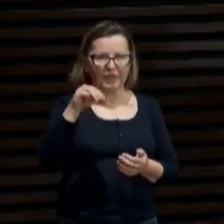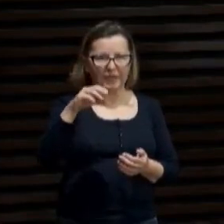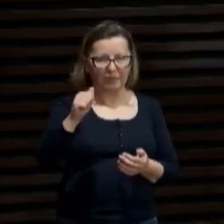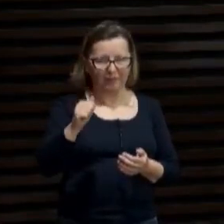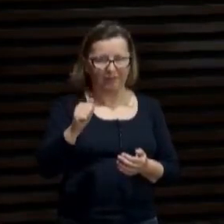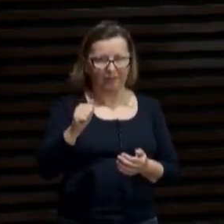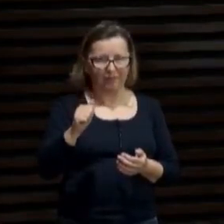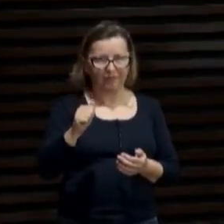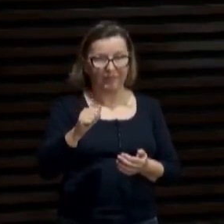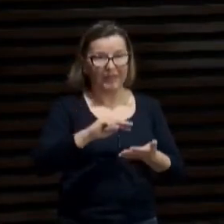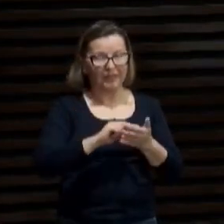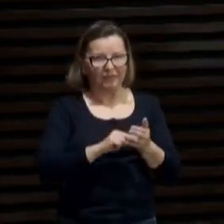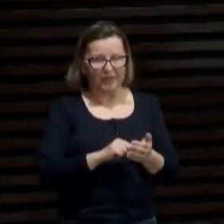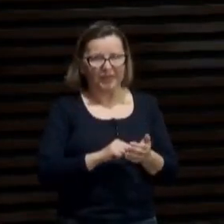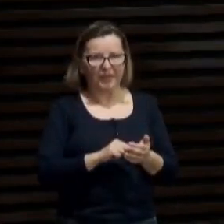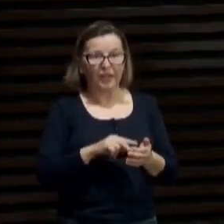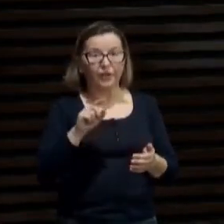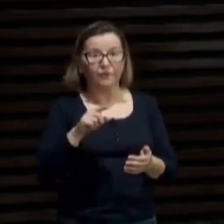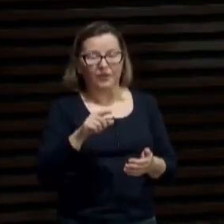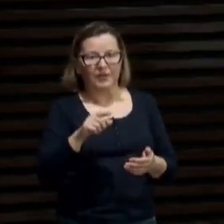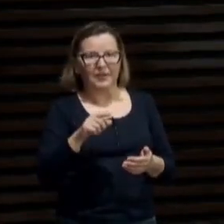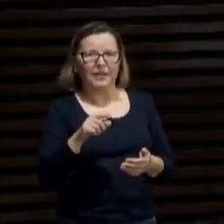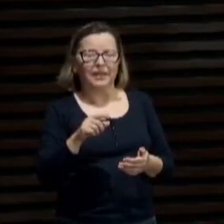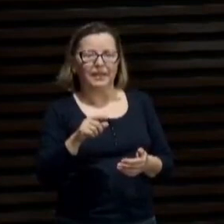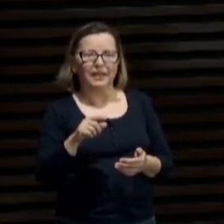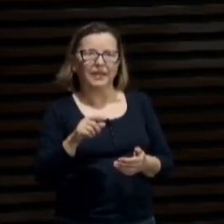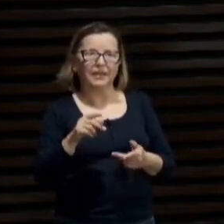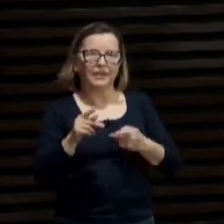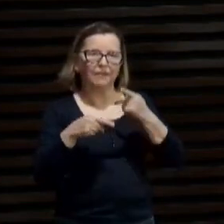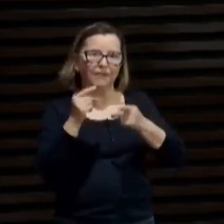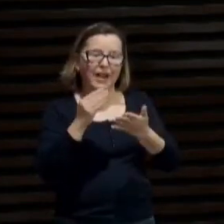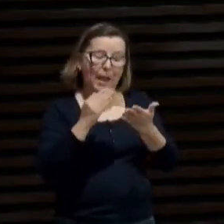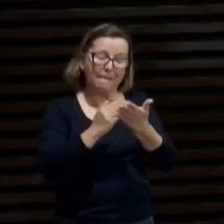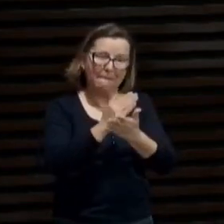uma verdade ou uma meia-verdade, usa essa meia-verdade para estabelecer uma